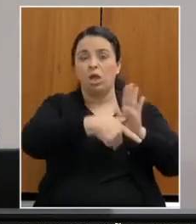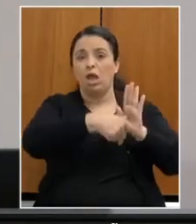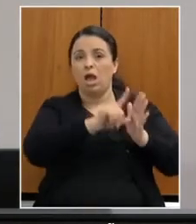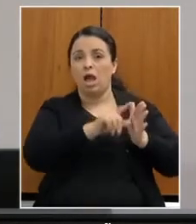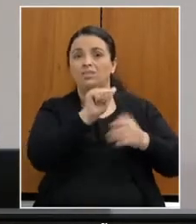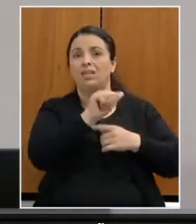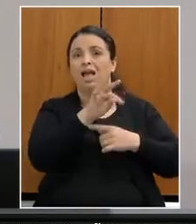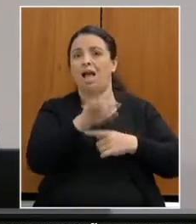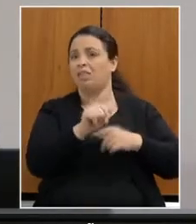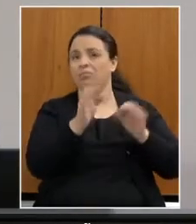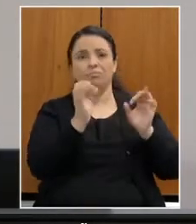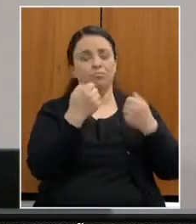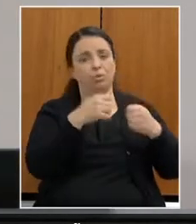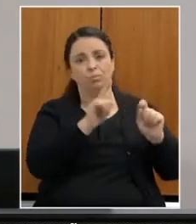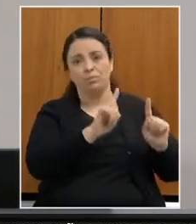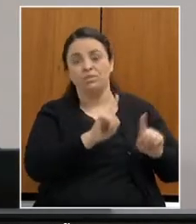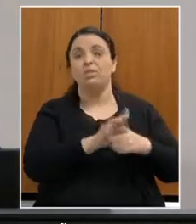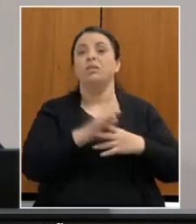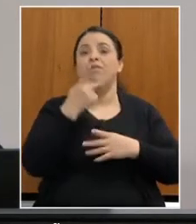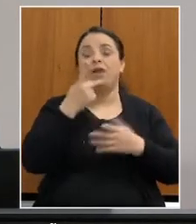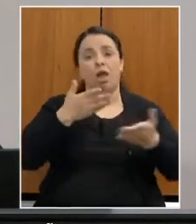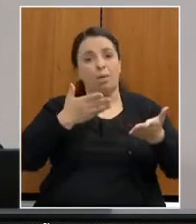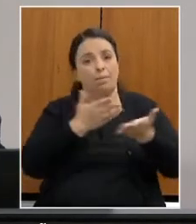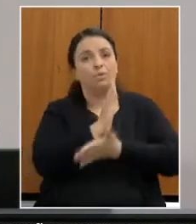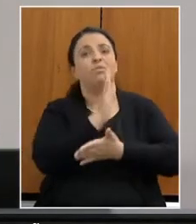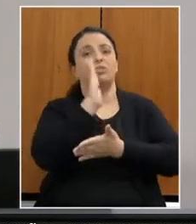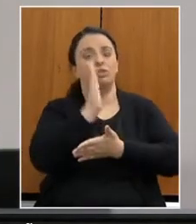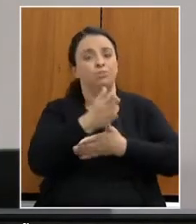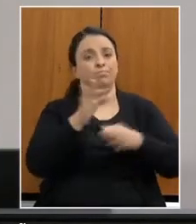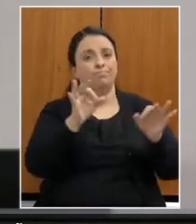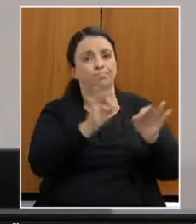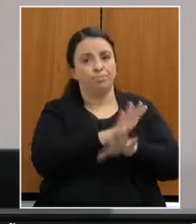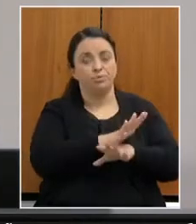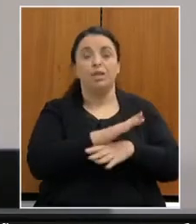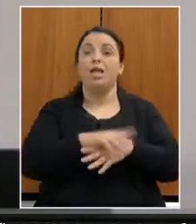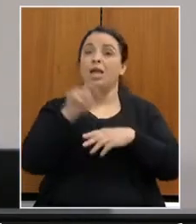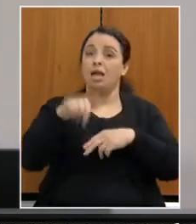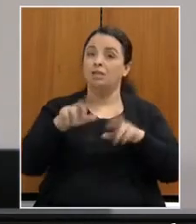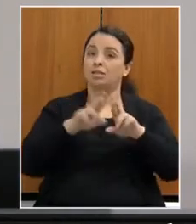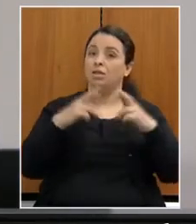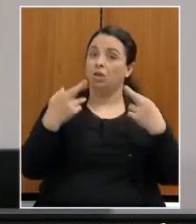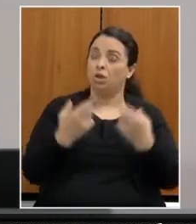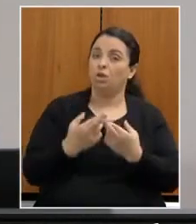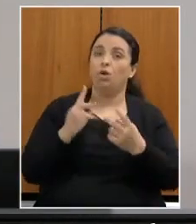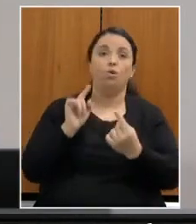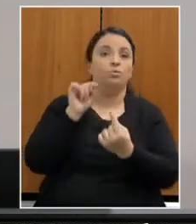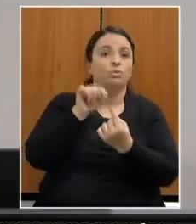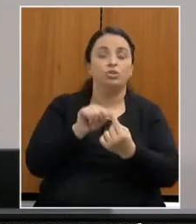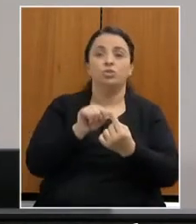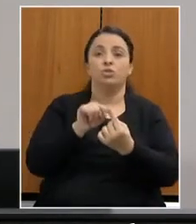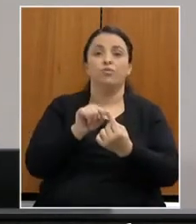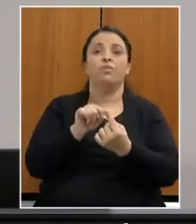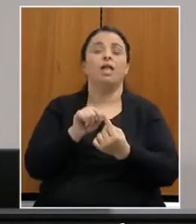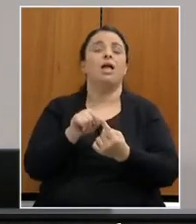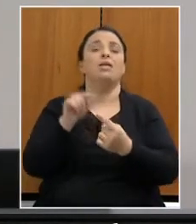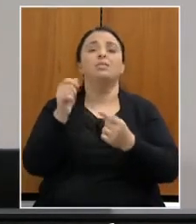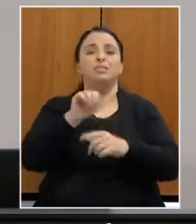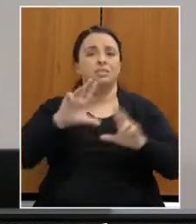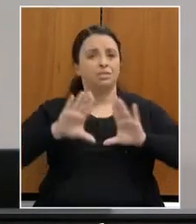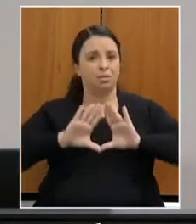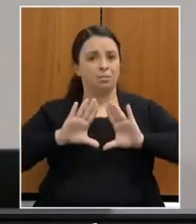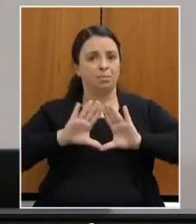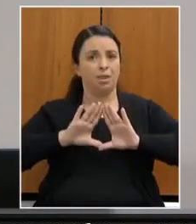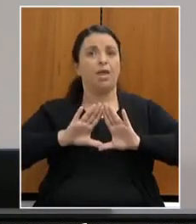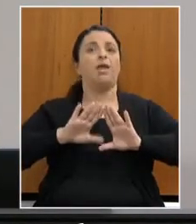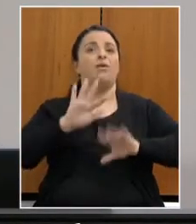considera aprovada e solicita sua subscrição. Essa reunião destina-se à realização da Assembleia Fiscaliza, que é processo de prestação